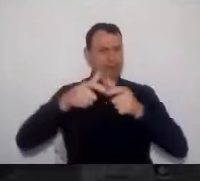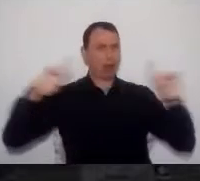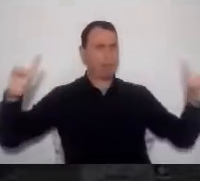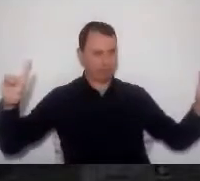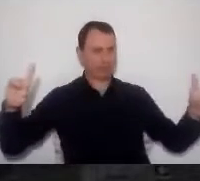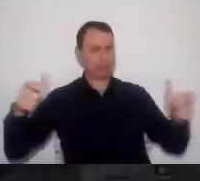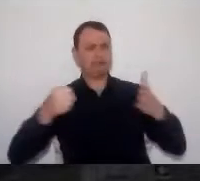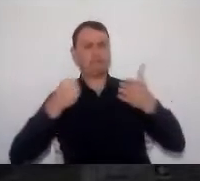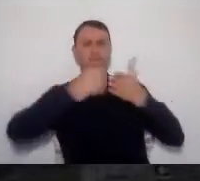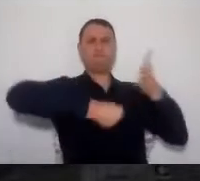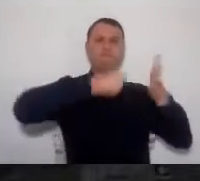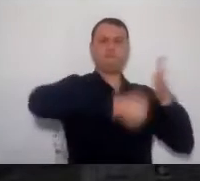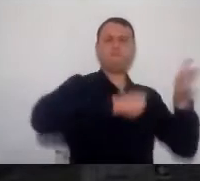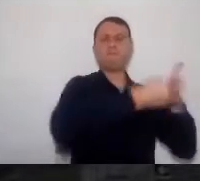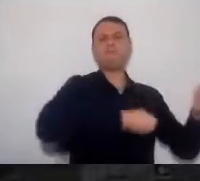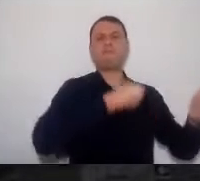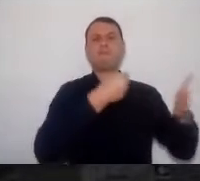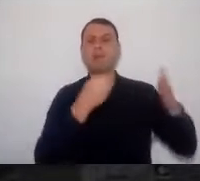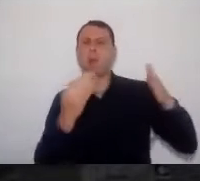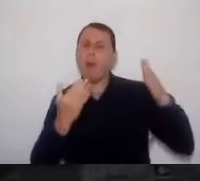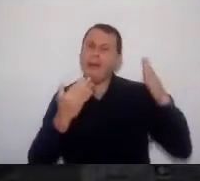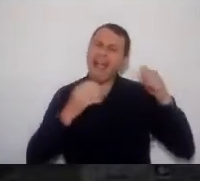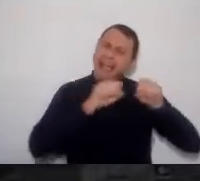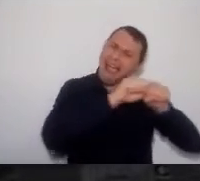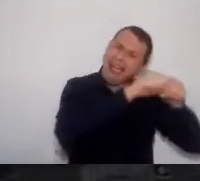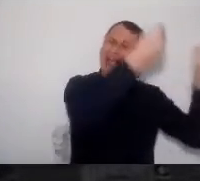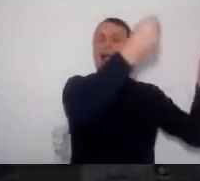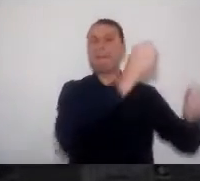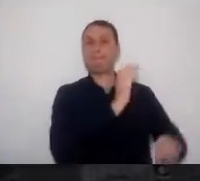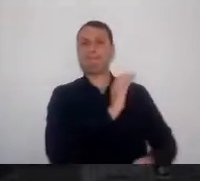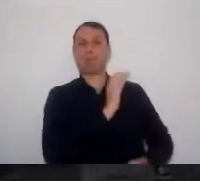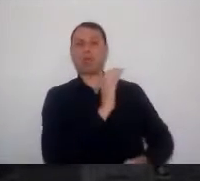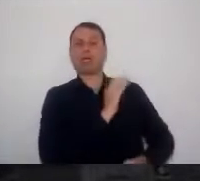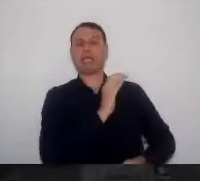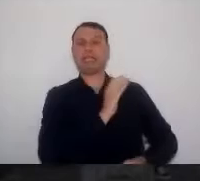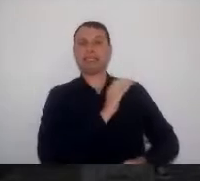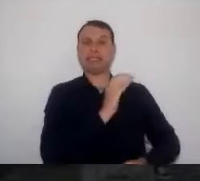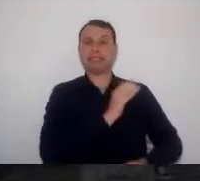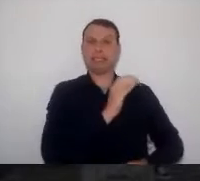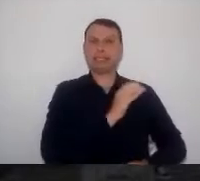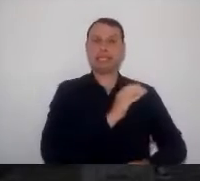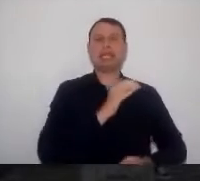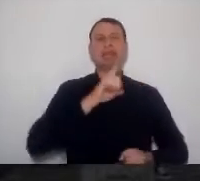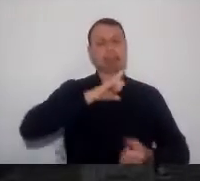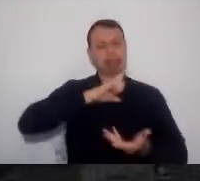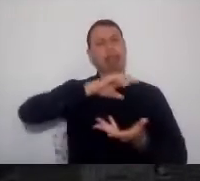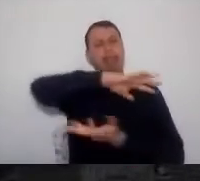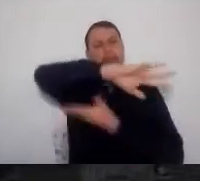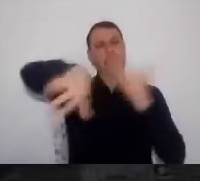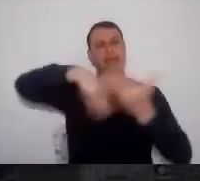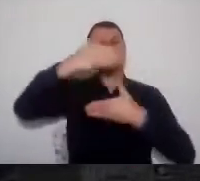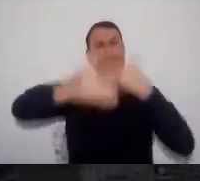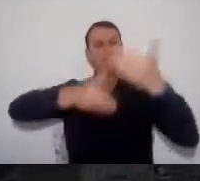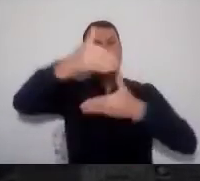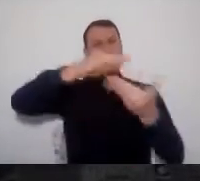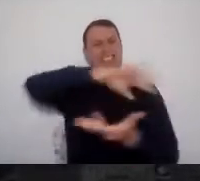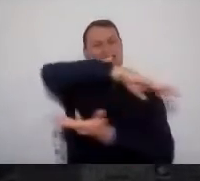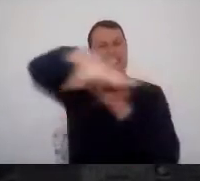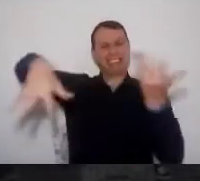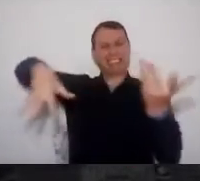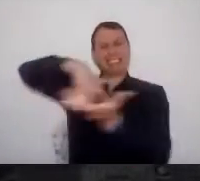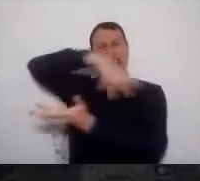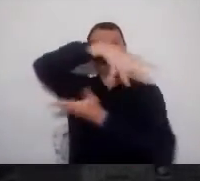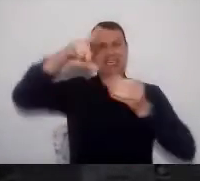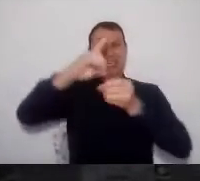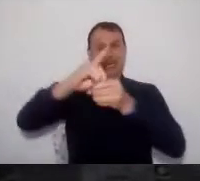derrubar a burguesia. Vai haver um processo revolucionário e esse domínio,